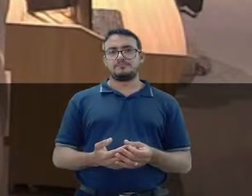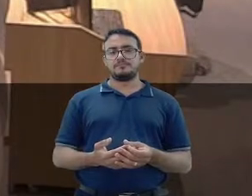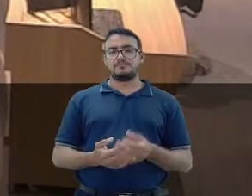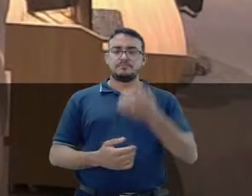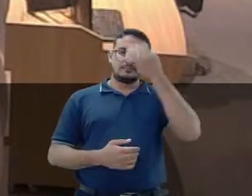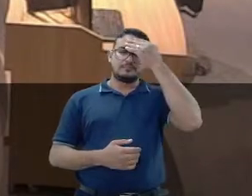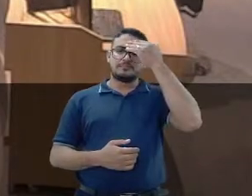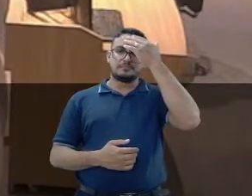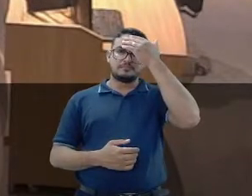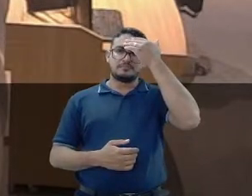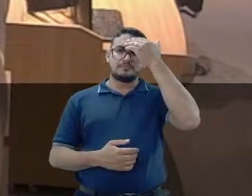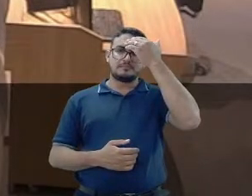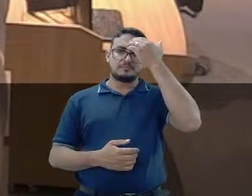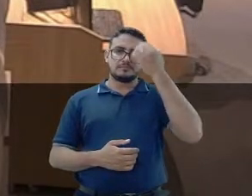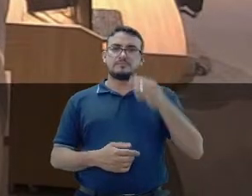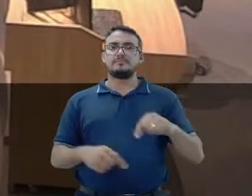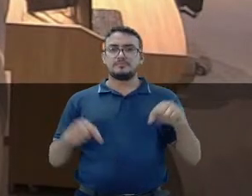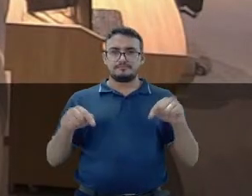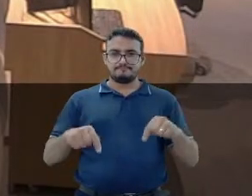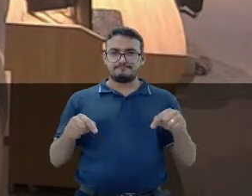originadas desse mesmo acidente.